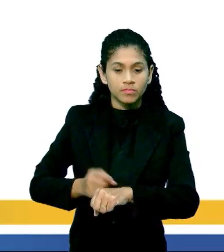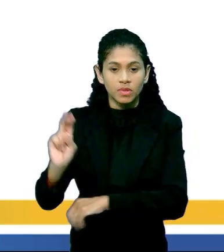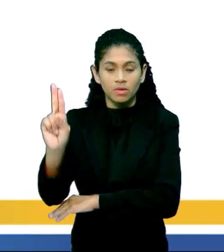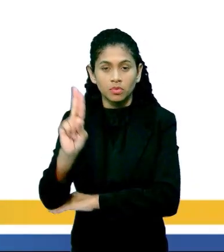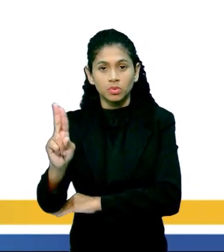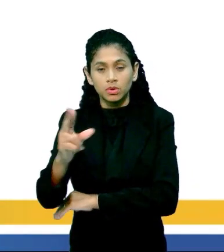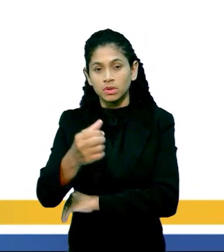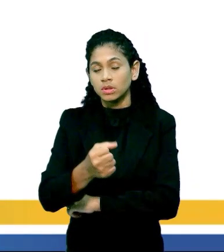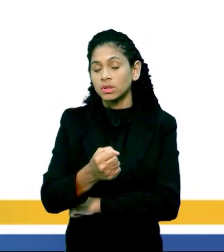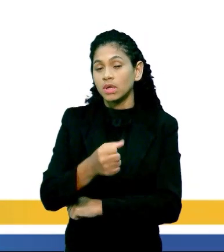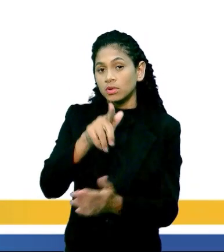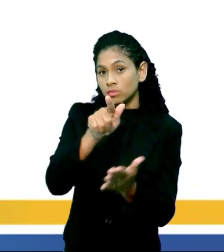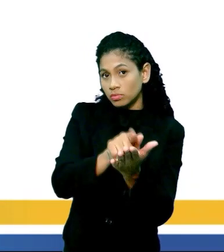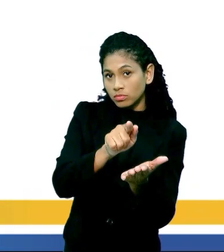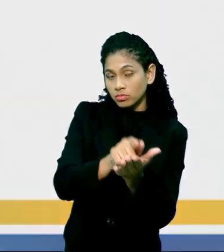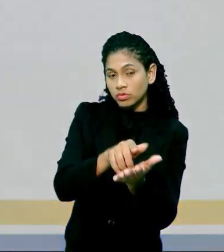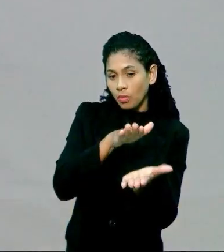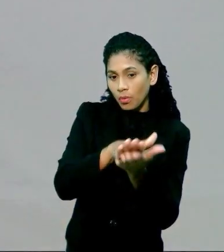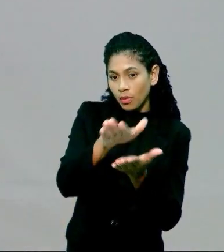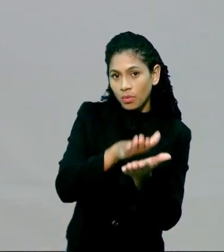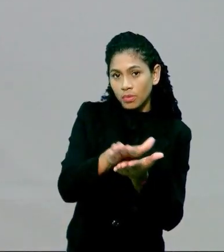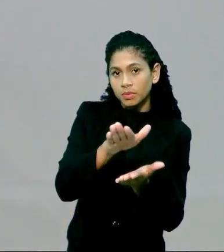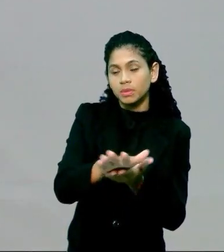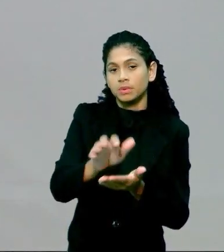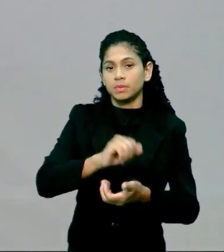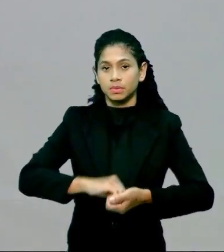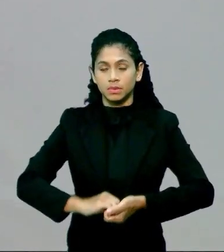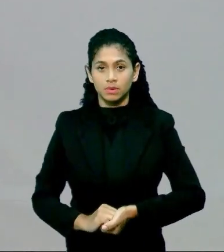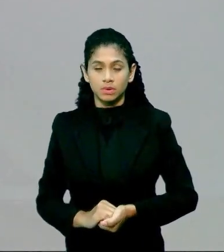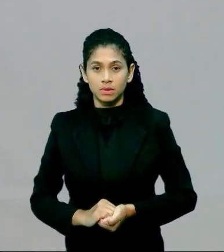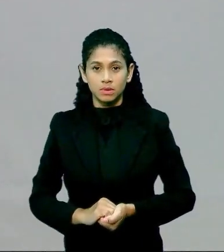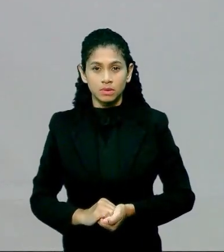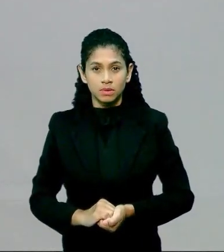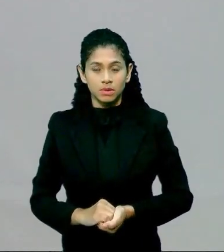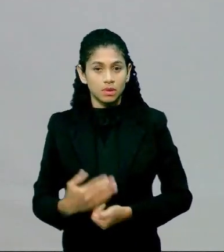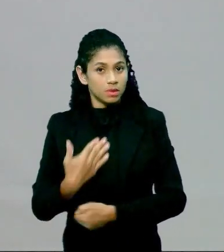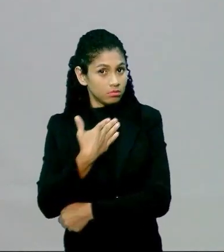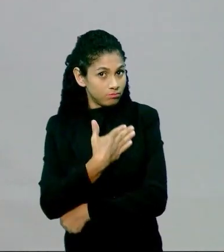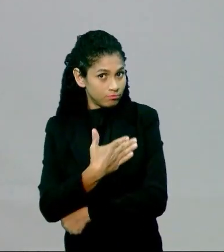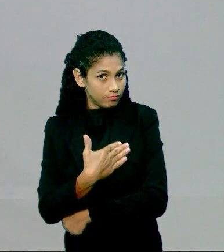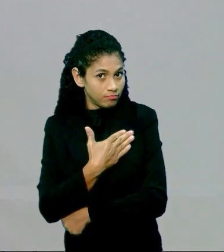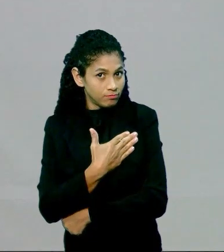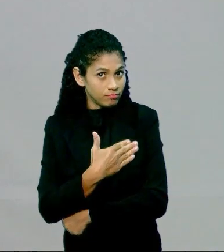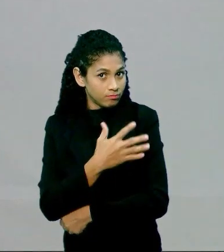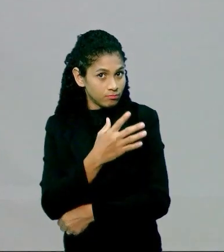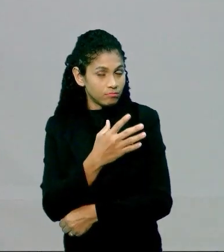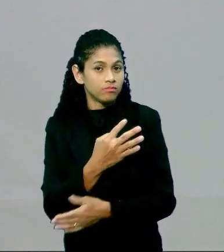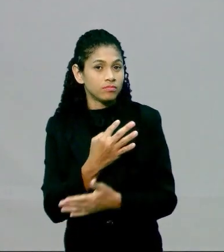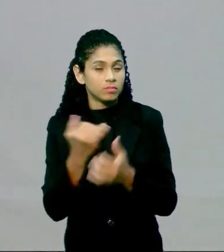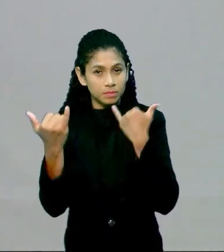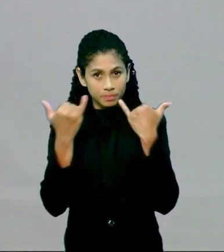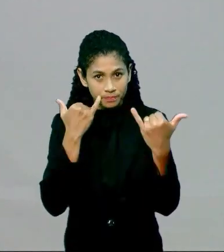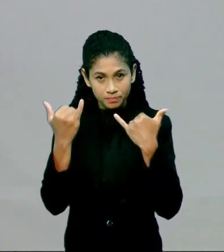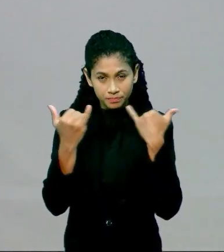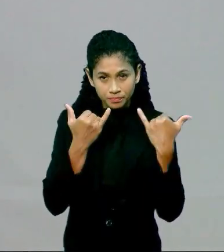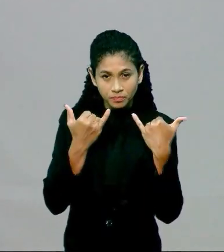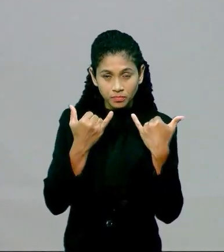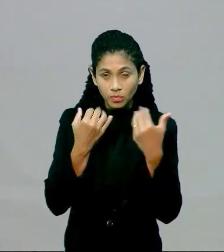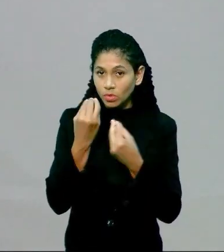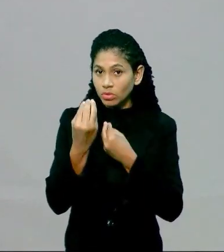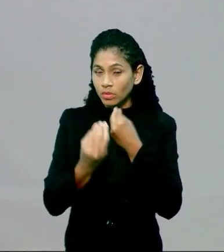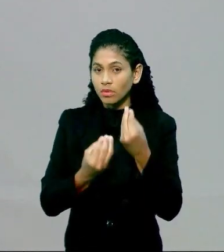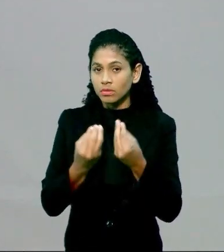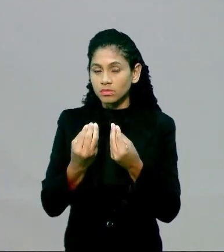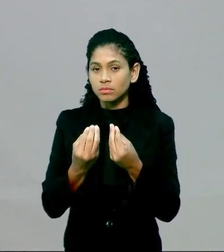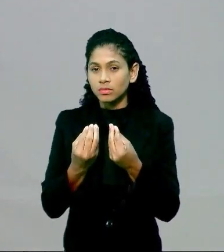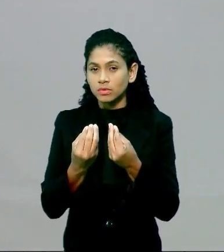jornais impressos em rotoplanas. E aí, pessoal, gostaram da informação? Dessa forma rústica, ou quer dizer, dessa forma